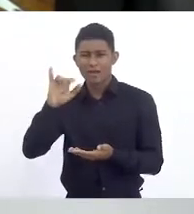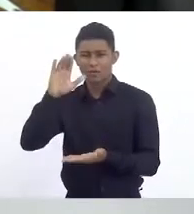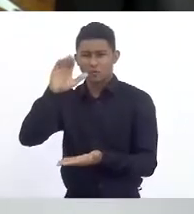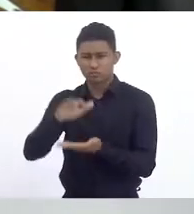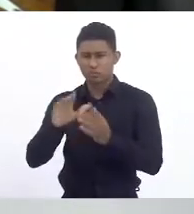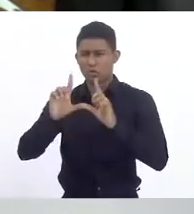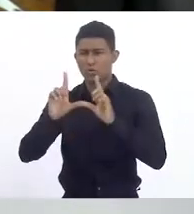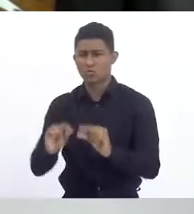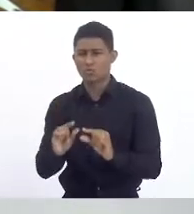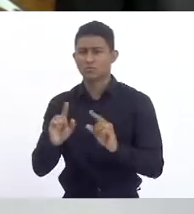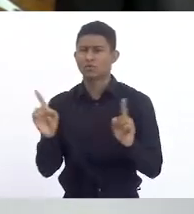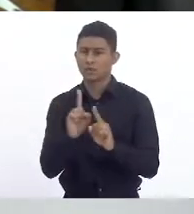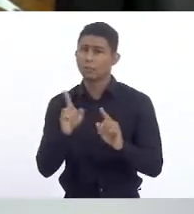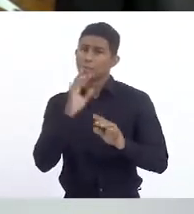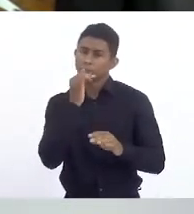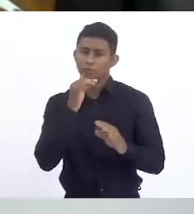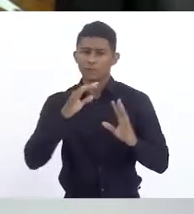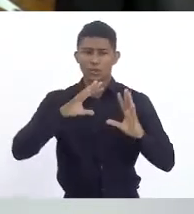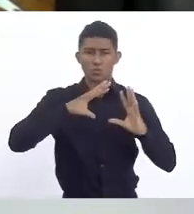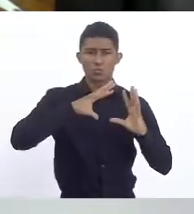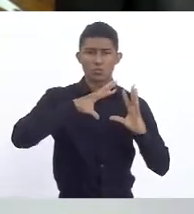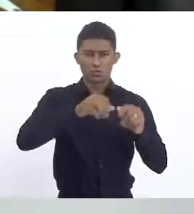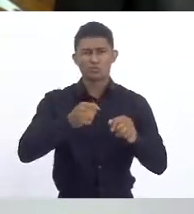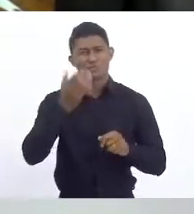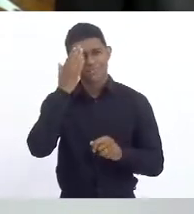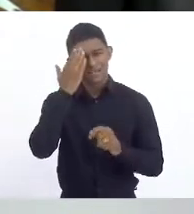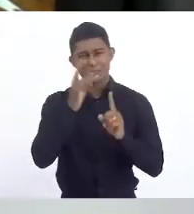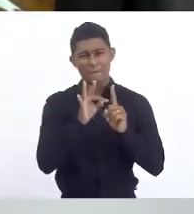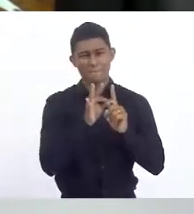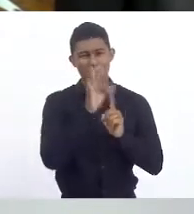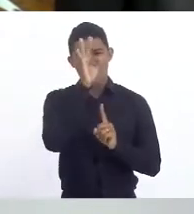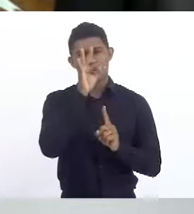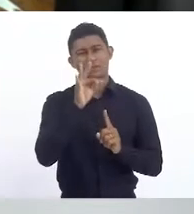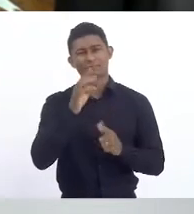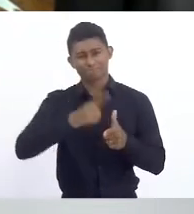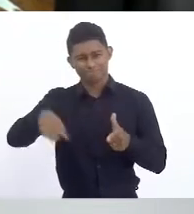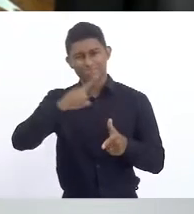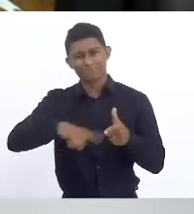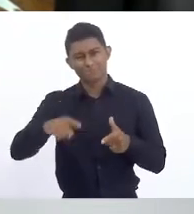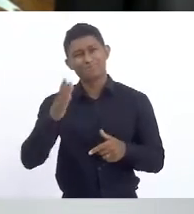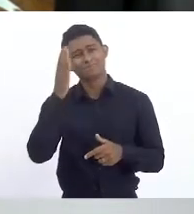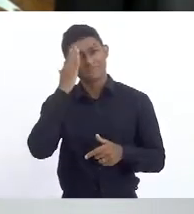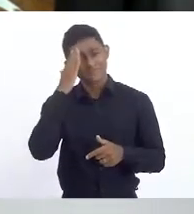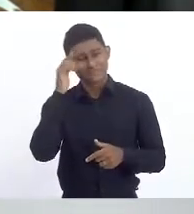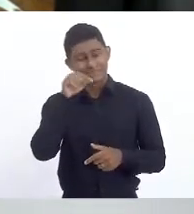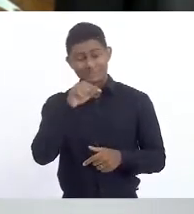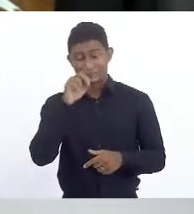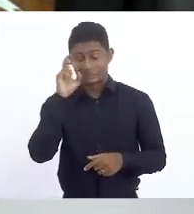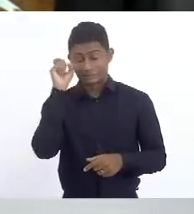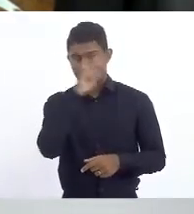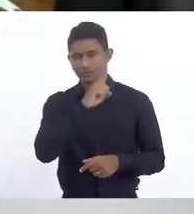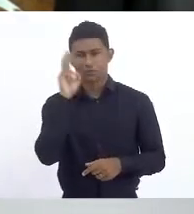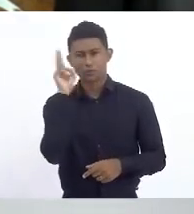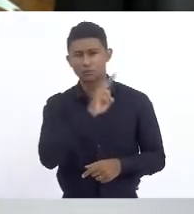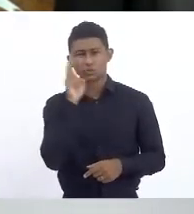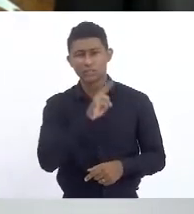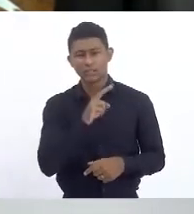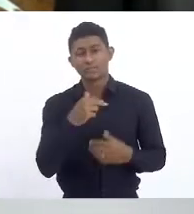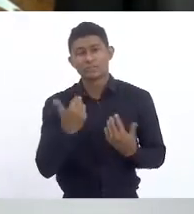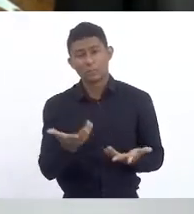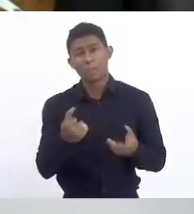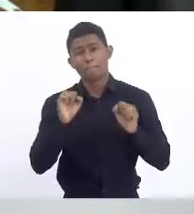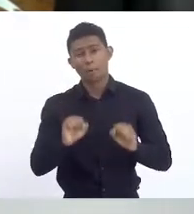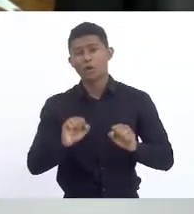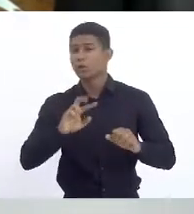um problema aí do aquecimento global, que é gravíssimo, né, você vai ter uma política de restrição de oferta do